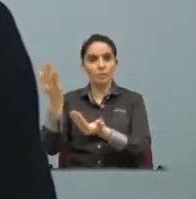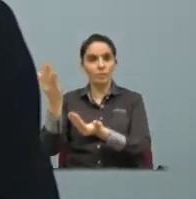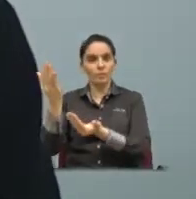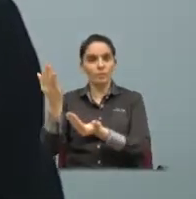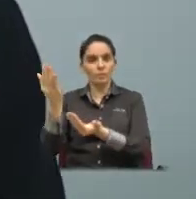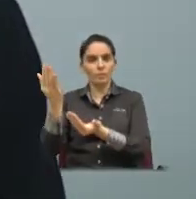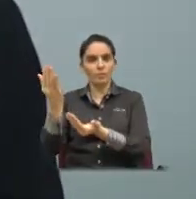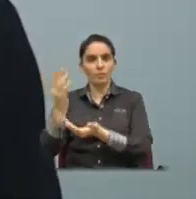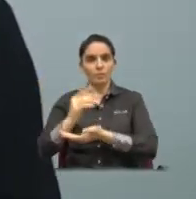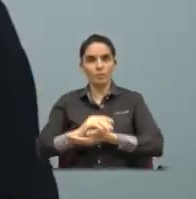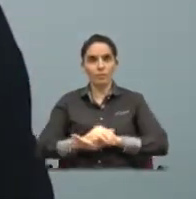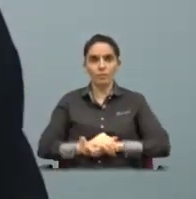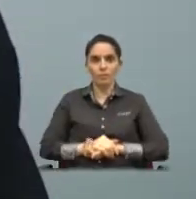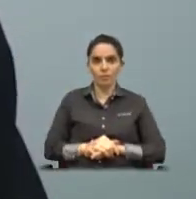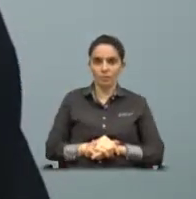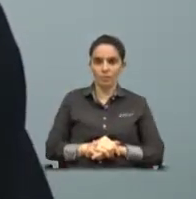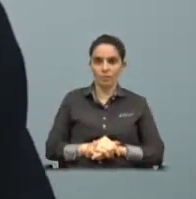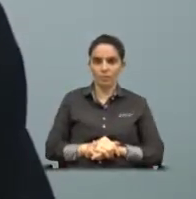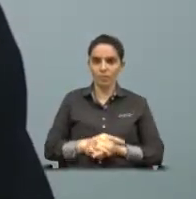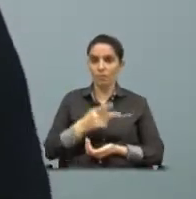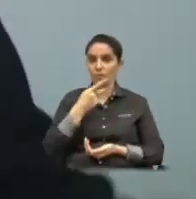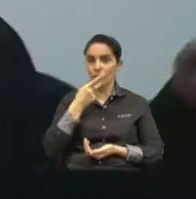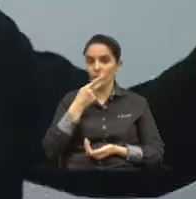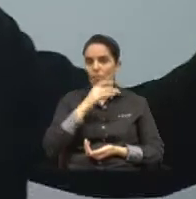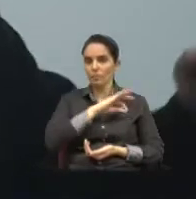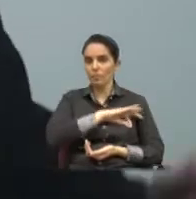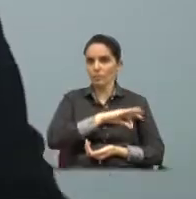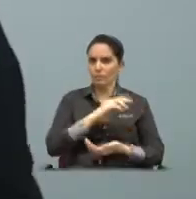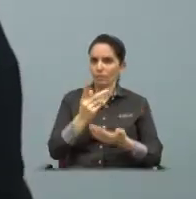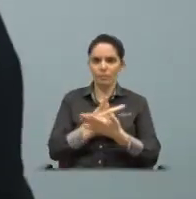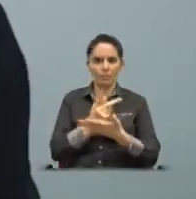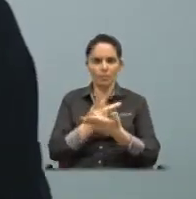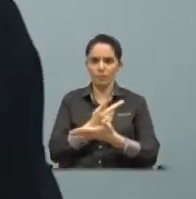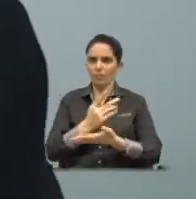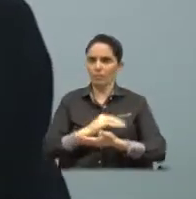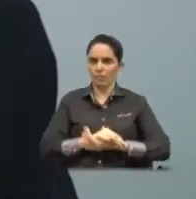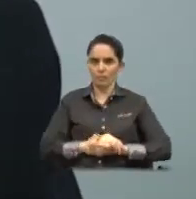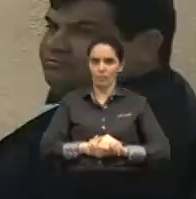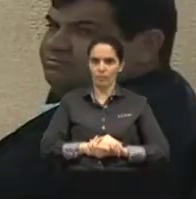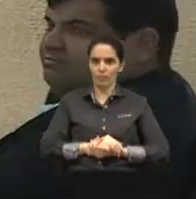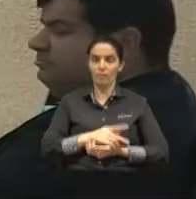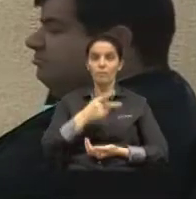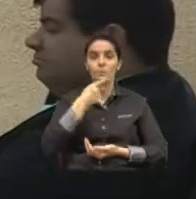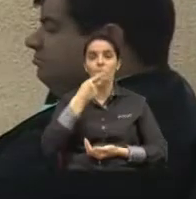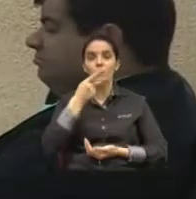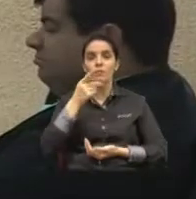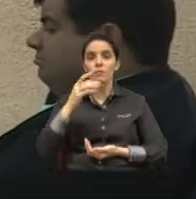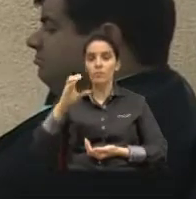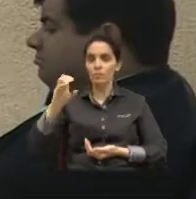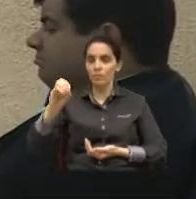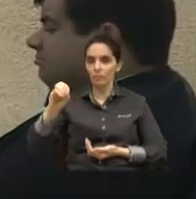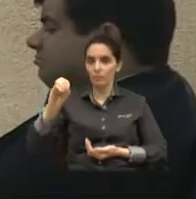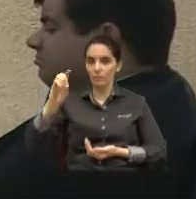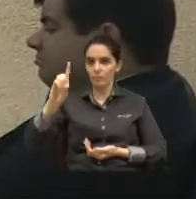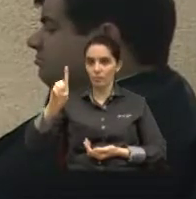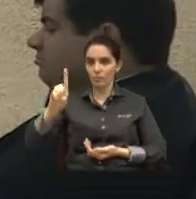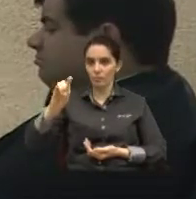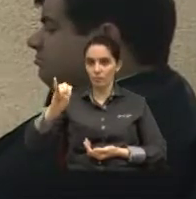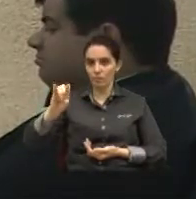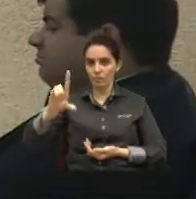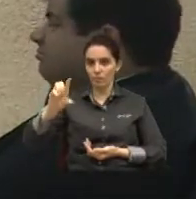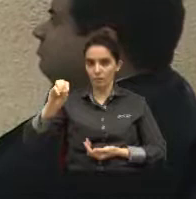ainda dizer que vocês é que estão errados. O que o seu pai fez foi errado. Essas pessoas que não têm...